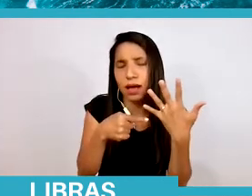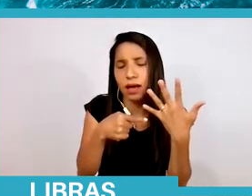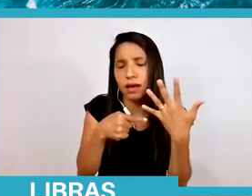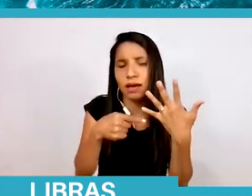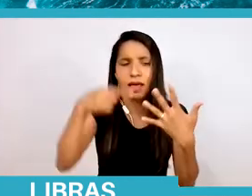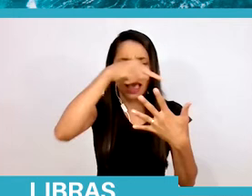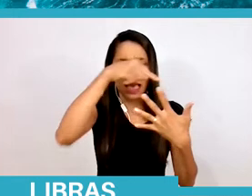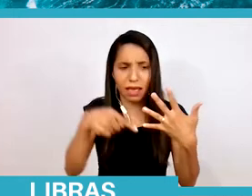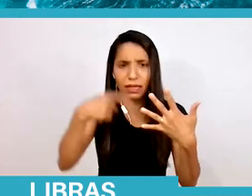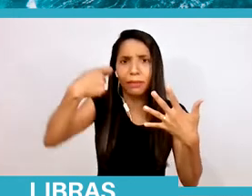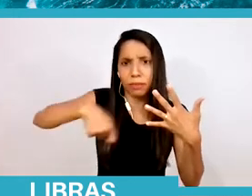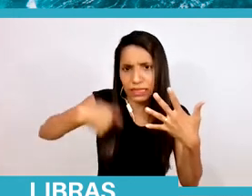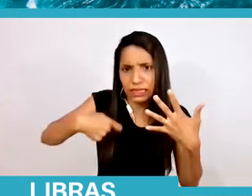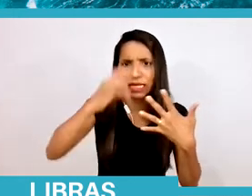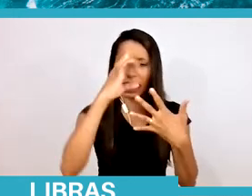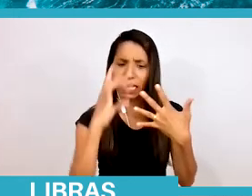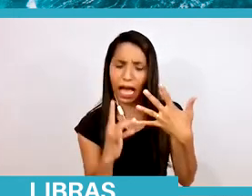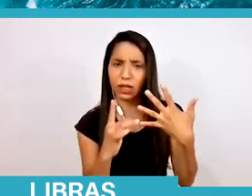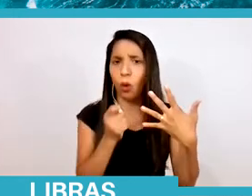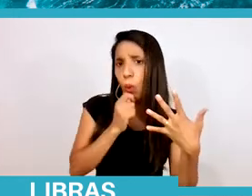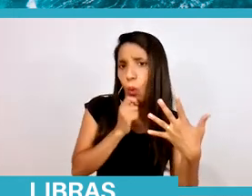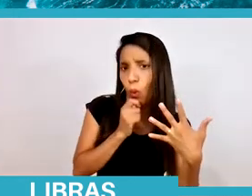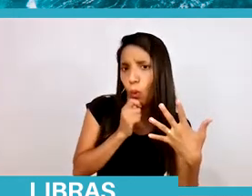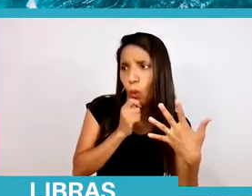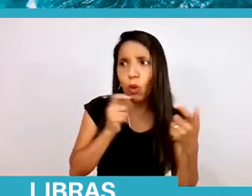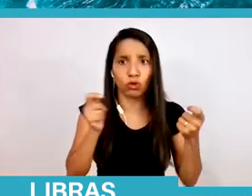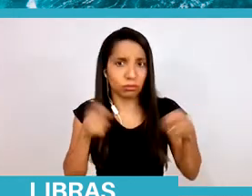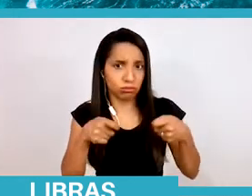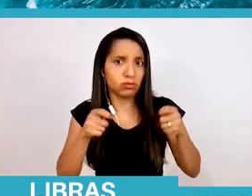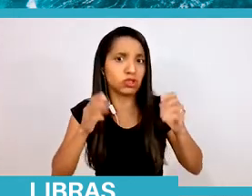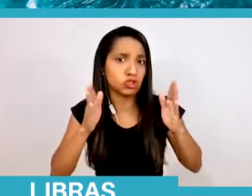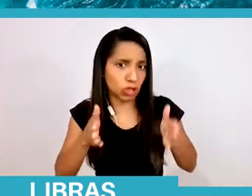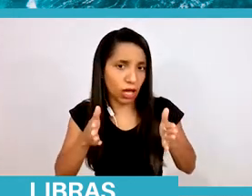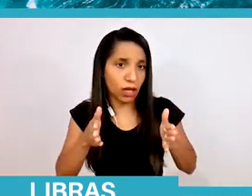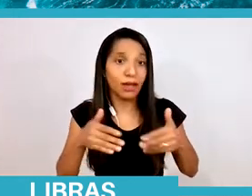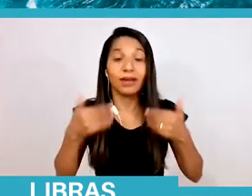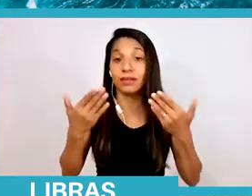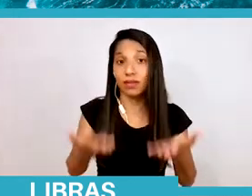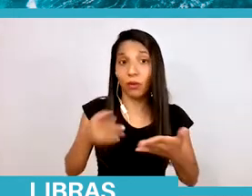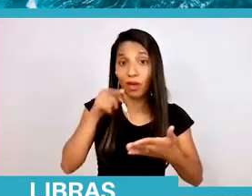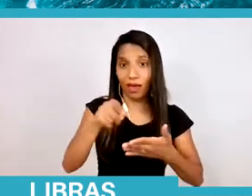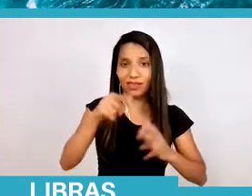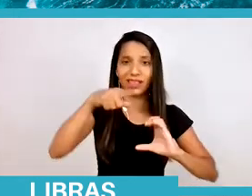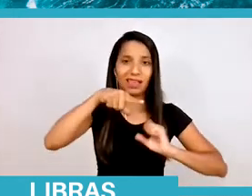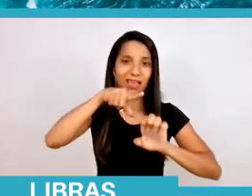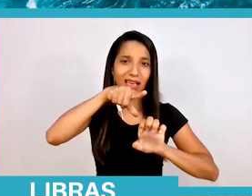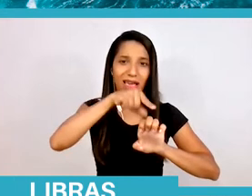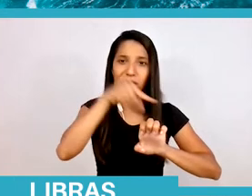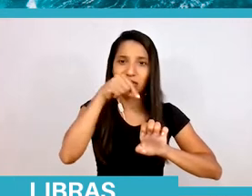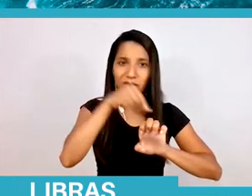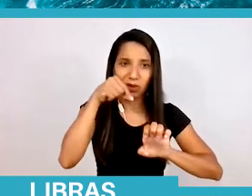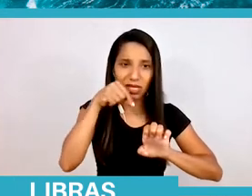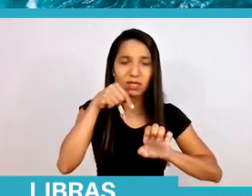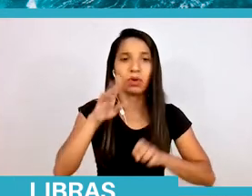o empreendedorismo bootstrap é um conceito, né, que ele é uma analogia, aquela alça que fica